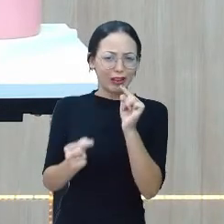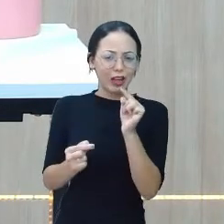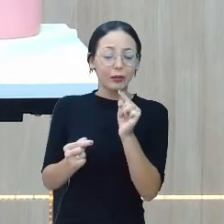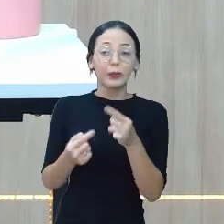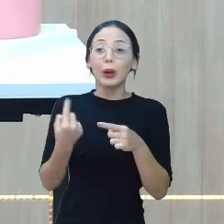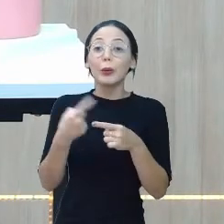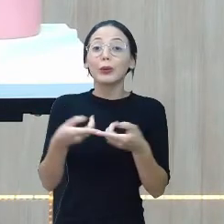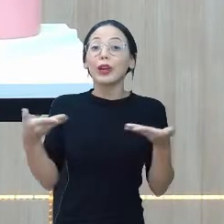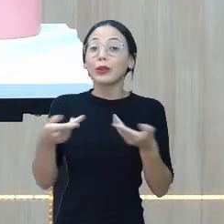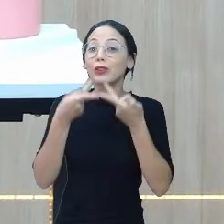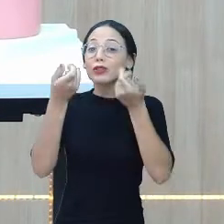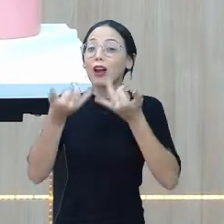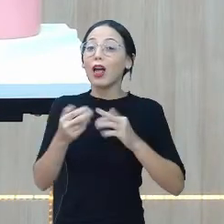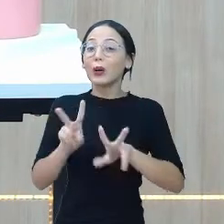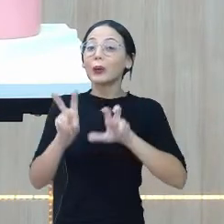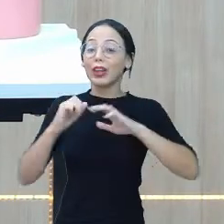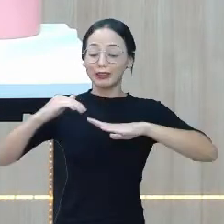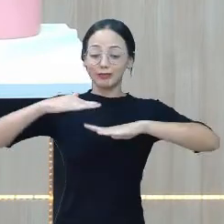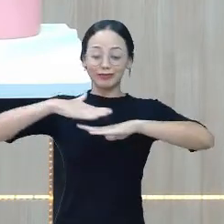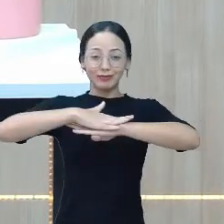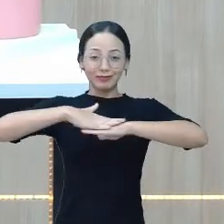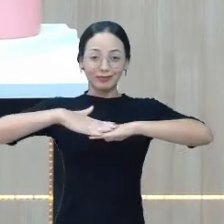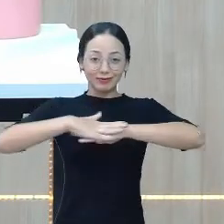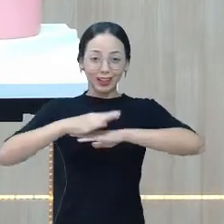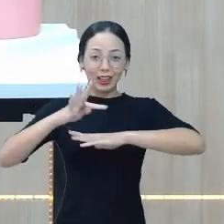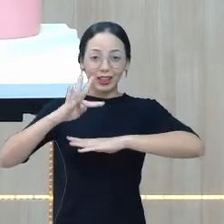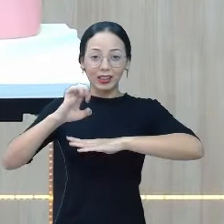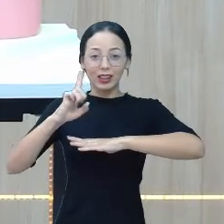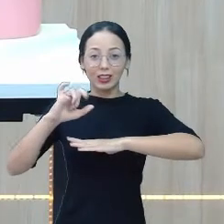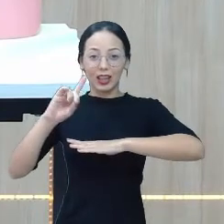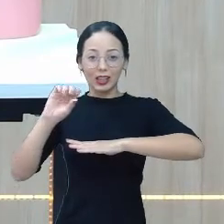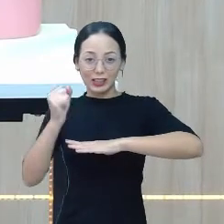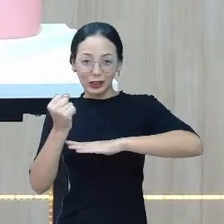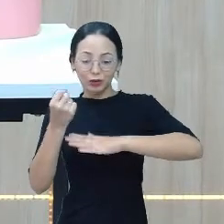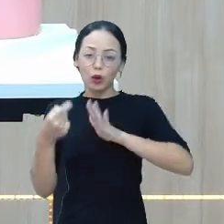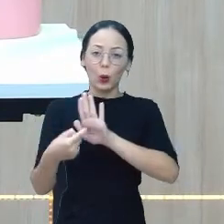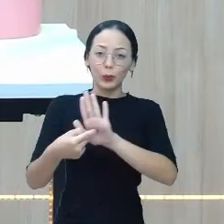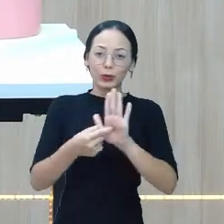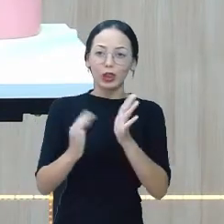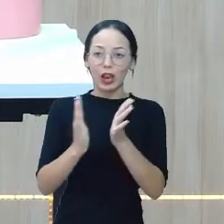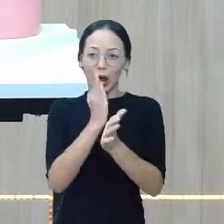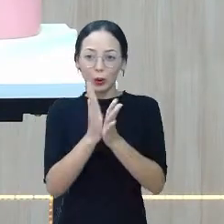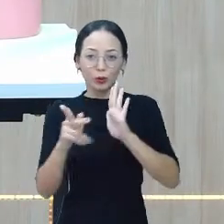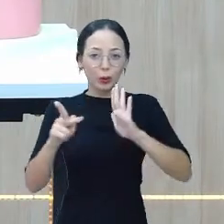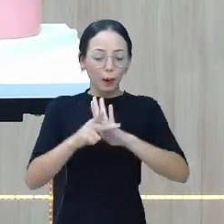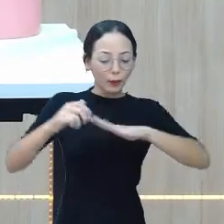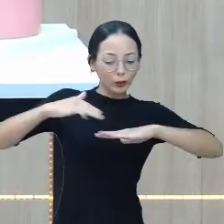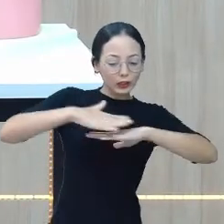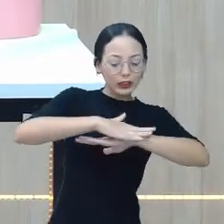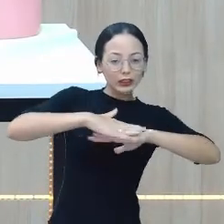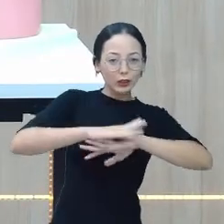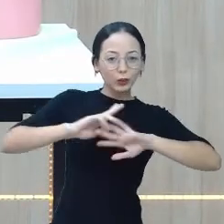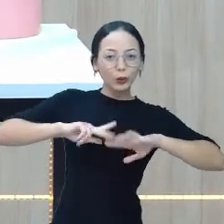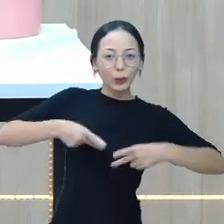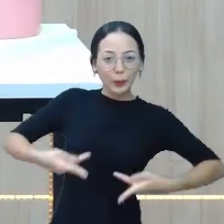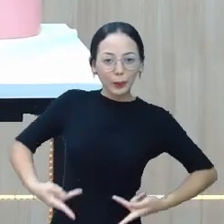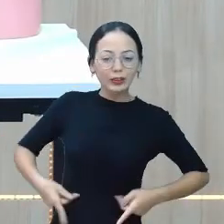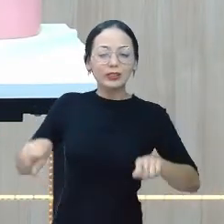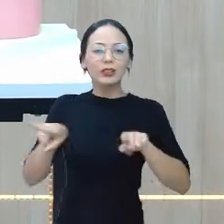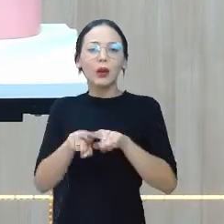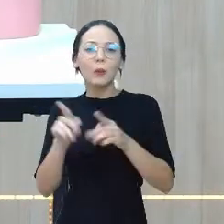vamos falar de tecidos. Então, na trilha, eu trouxe alguns tecidos humanos e aqui eu trouxe alguns